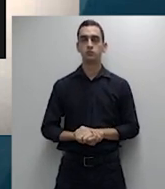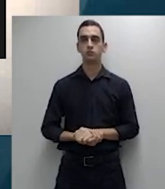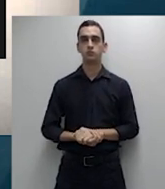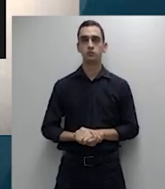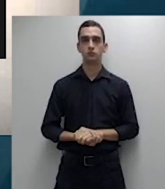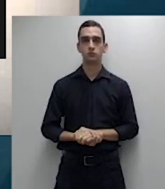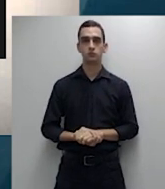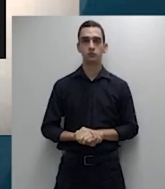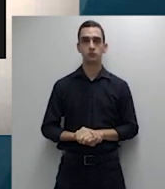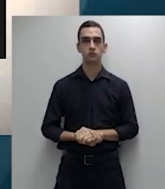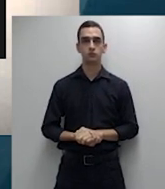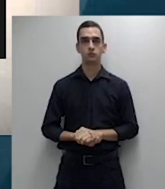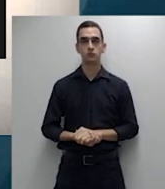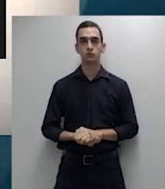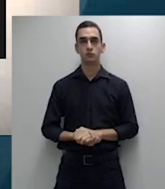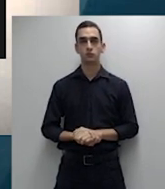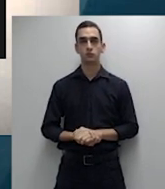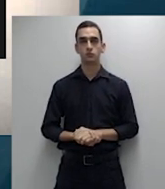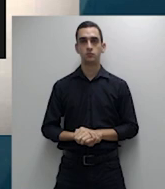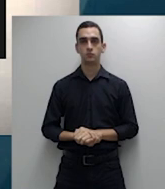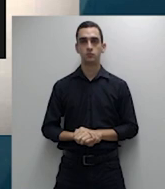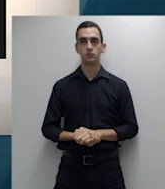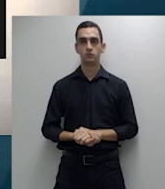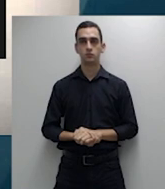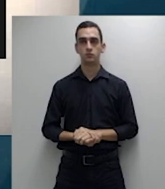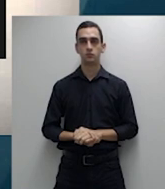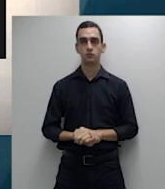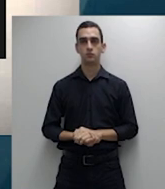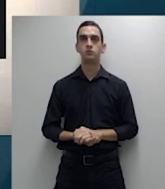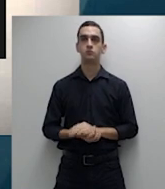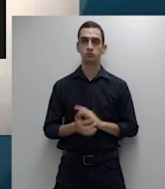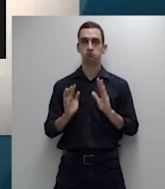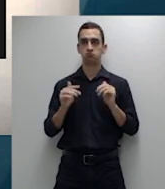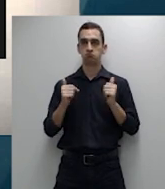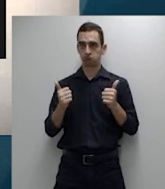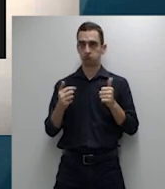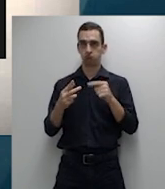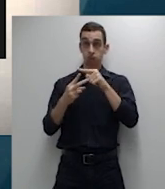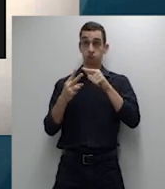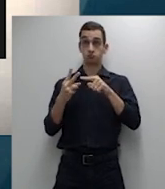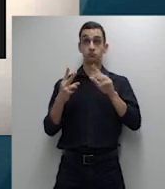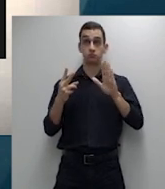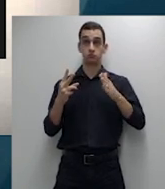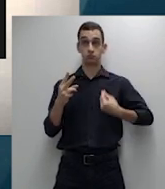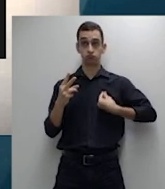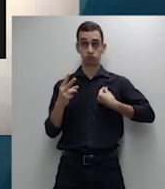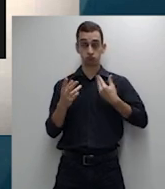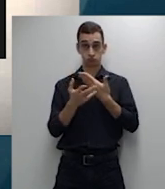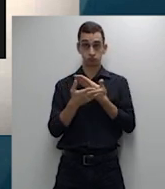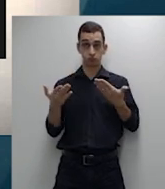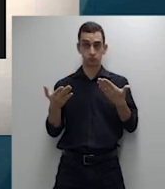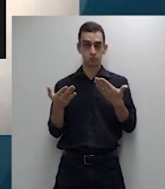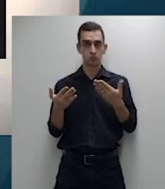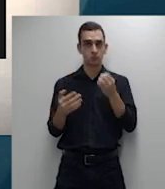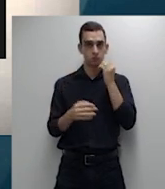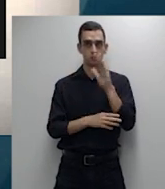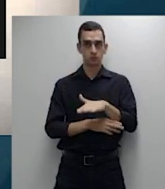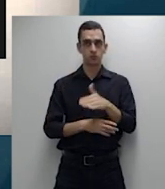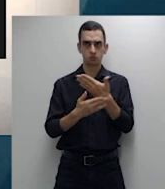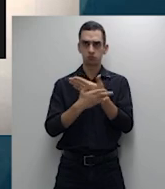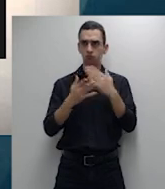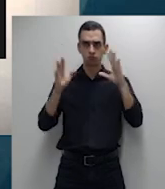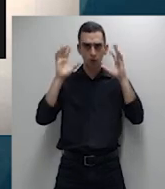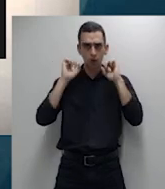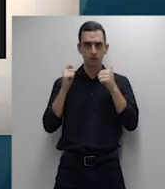e do Rodrigo Oi Rodrigo e Dr Flávio Boa tarde é tão ouvindo